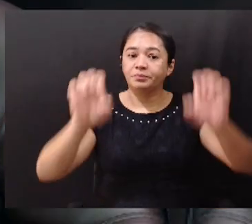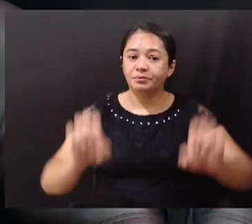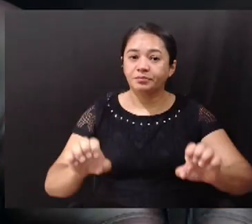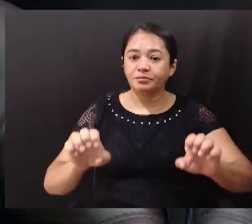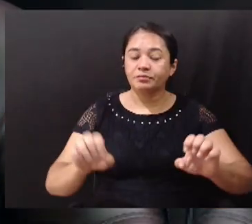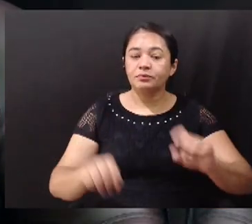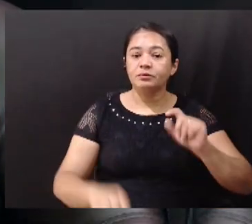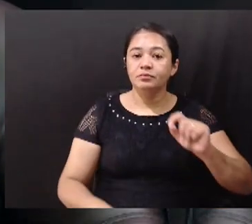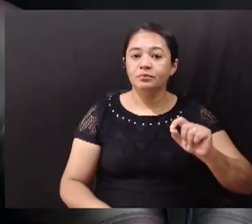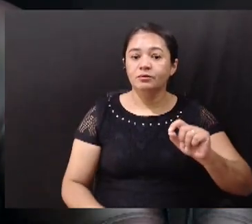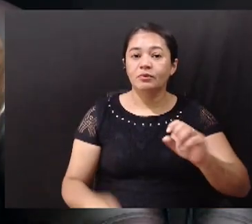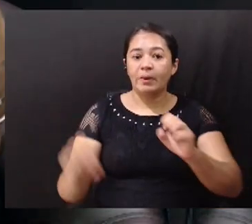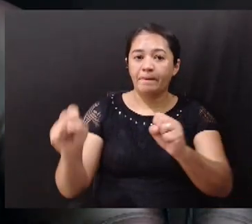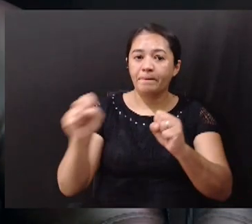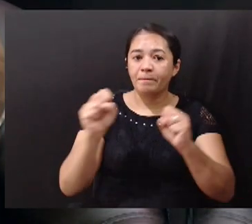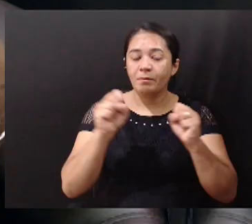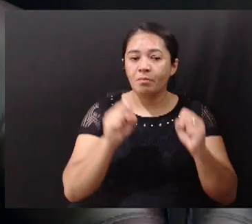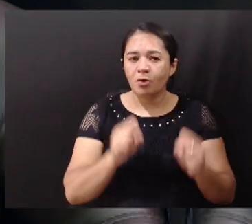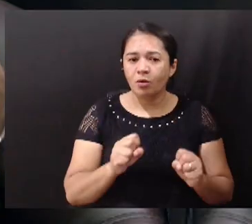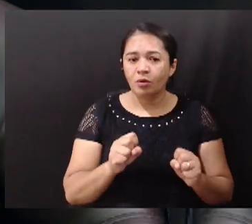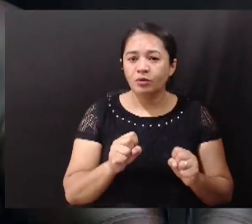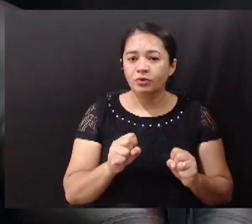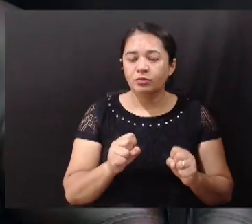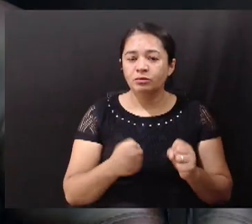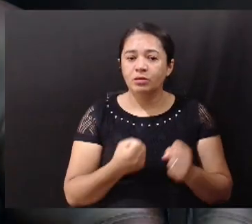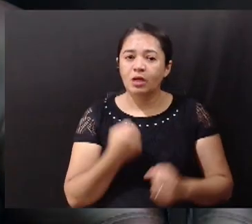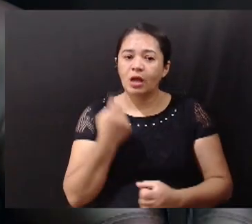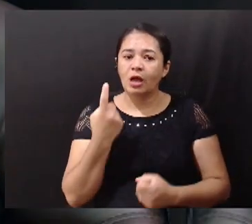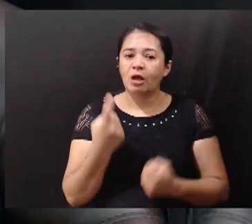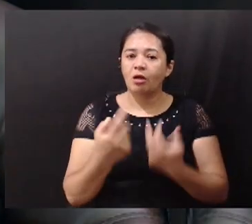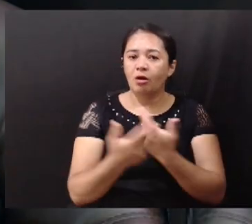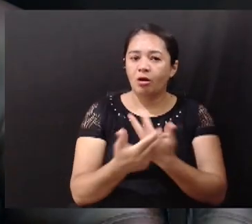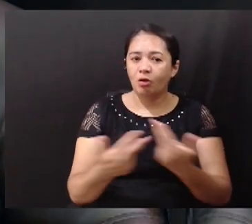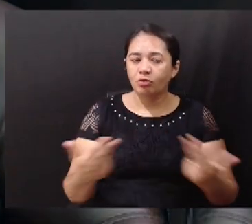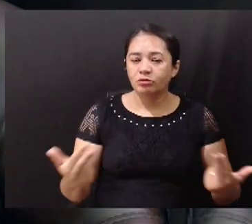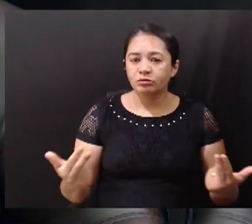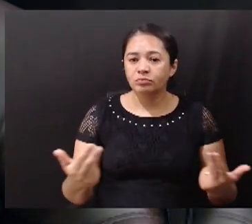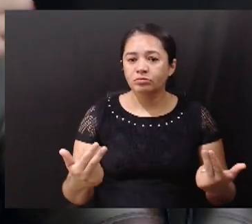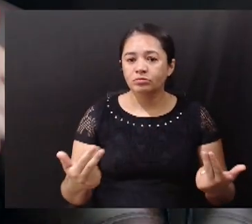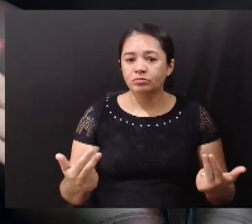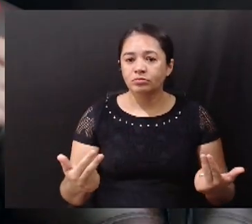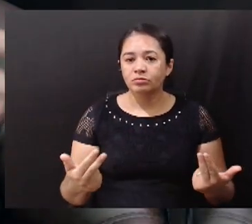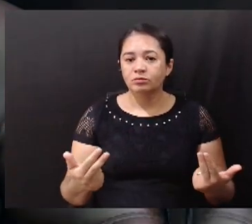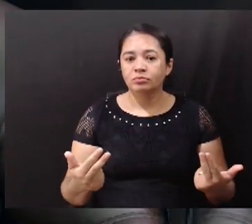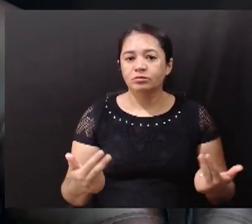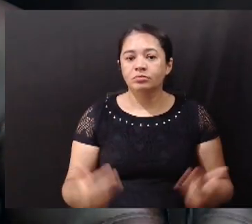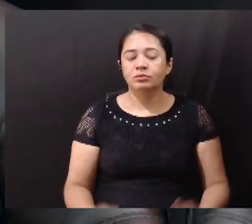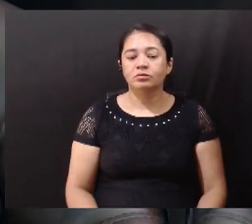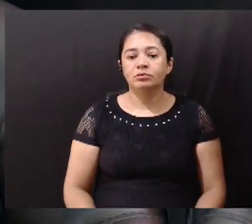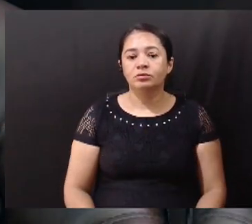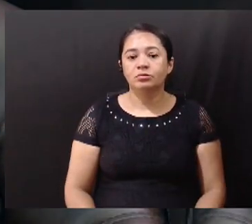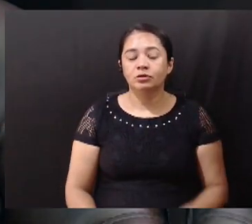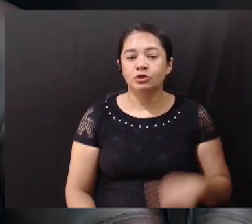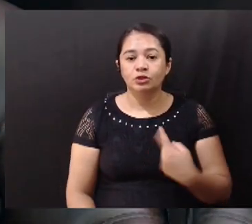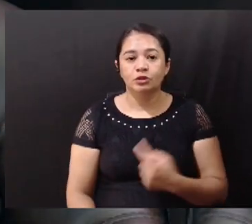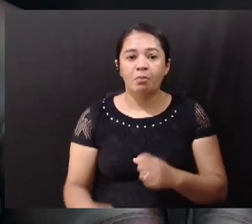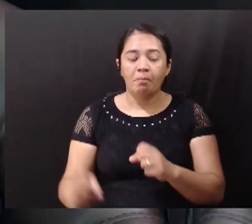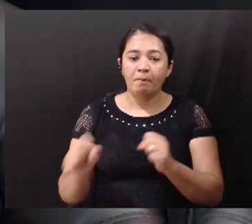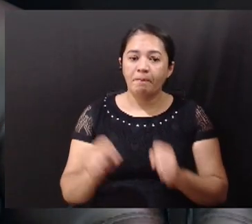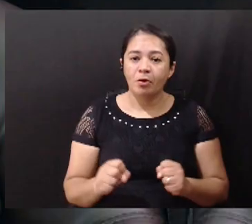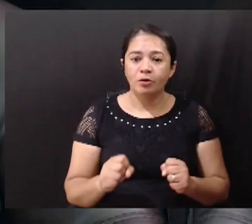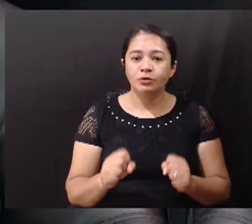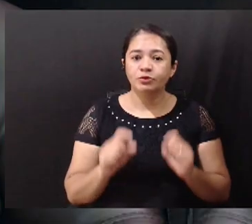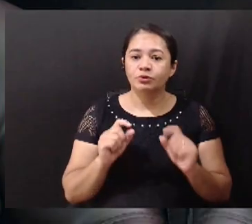ela pode ter algumas diversificações nesse período, a gente pode então trazer